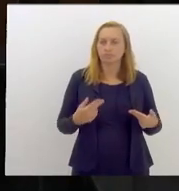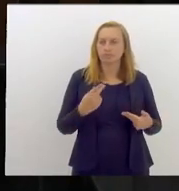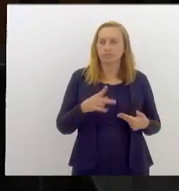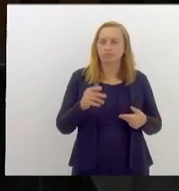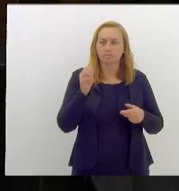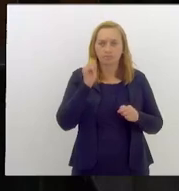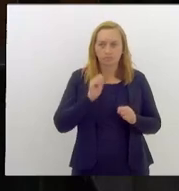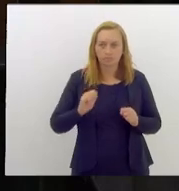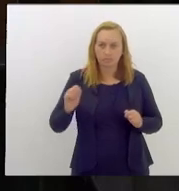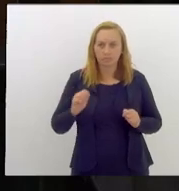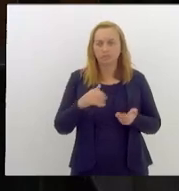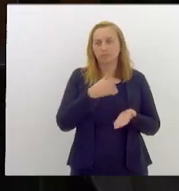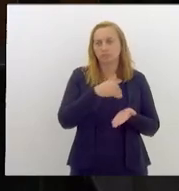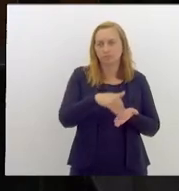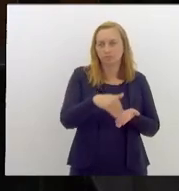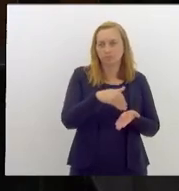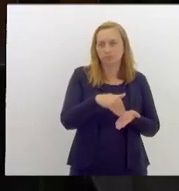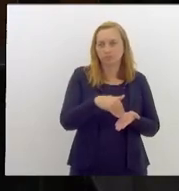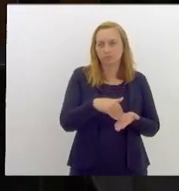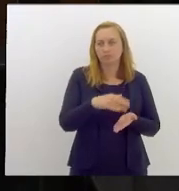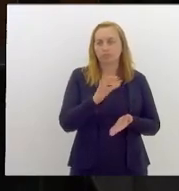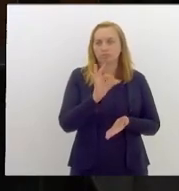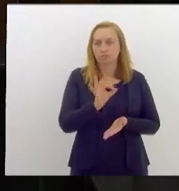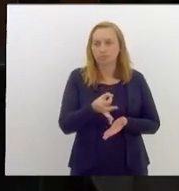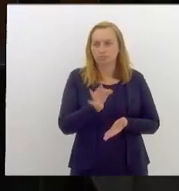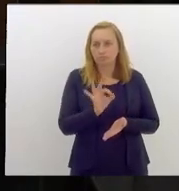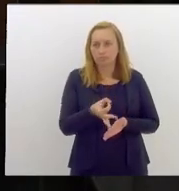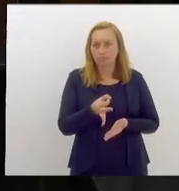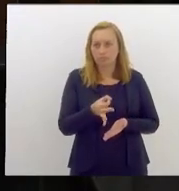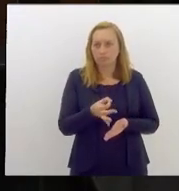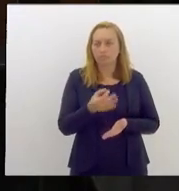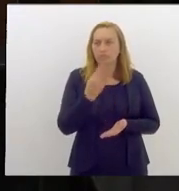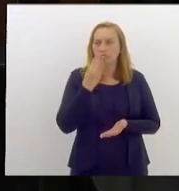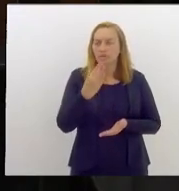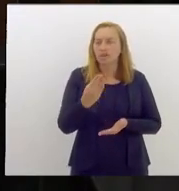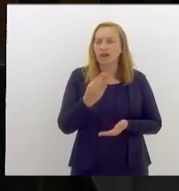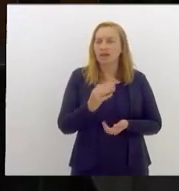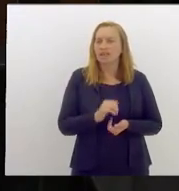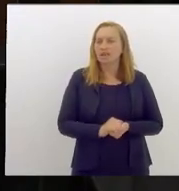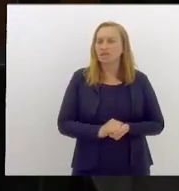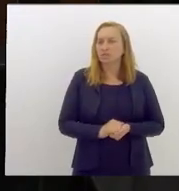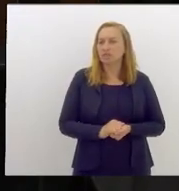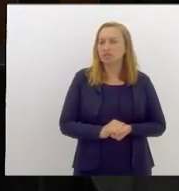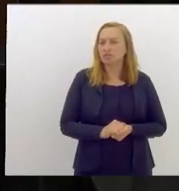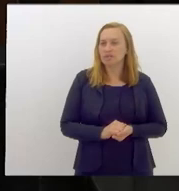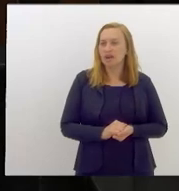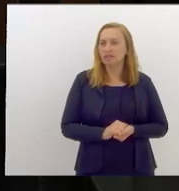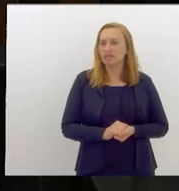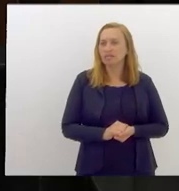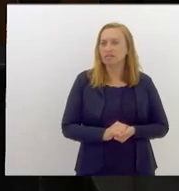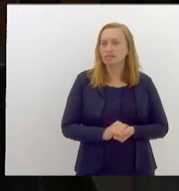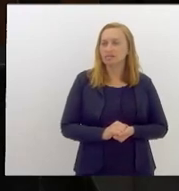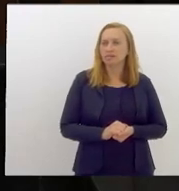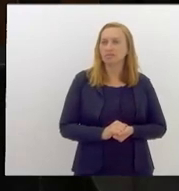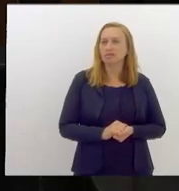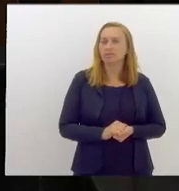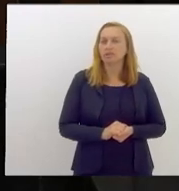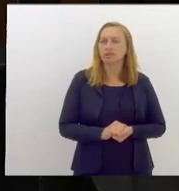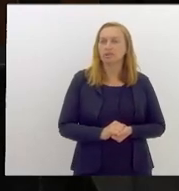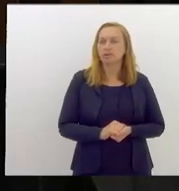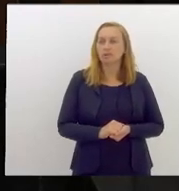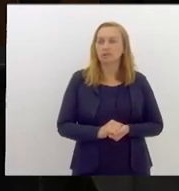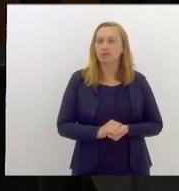assessores secretários justamente por esse tipo de Conduta então é aloa de alguma forma